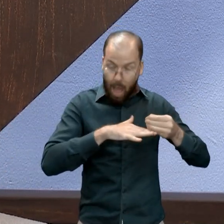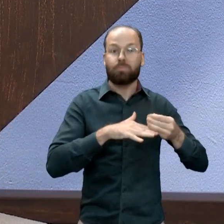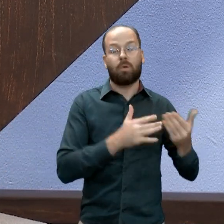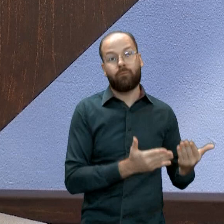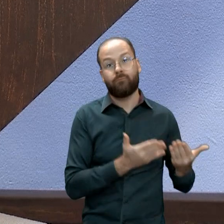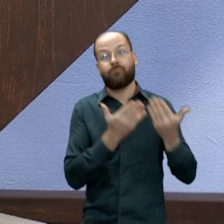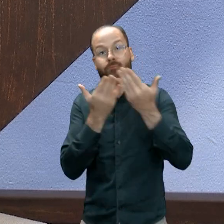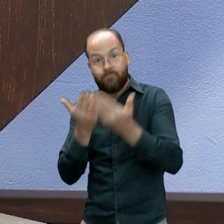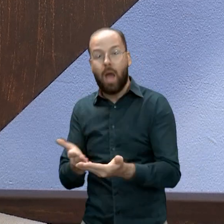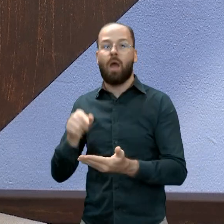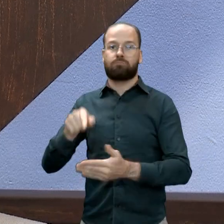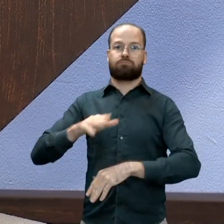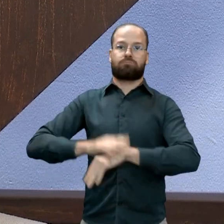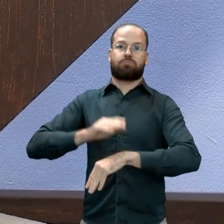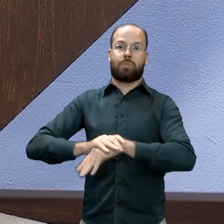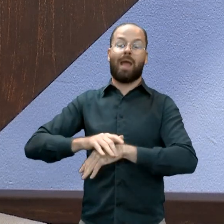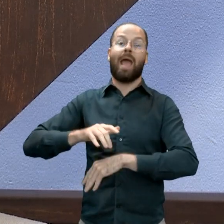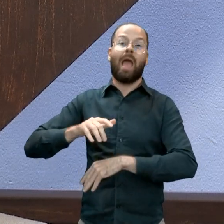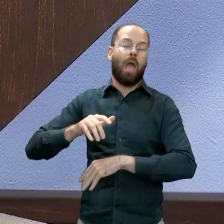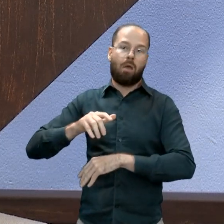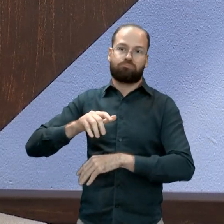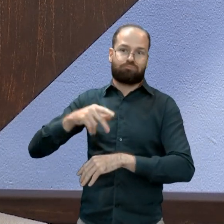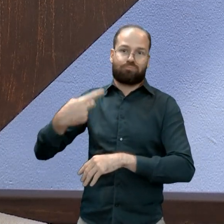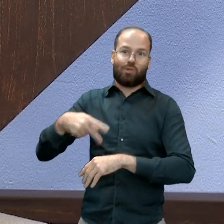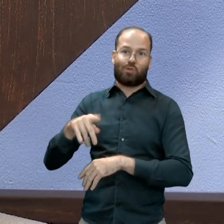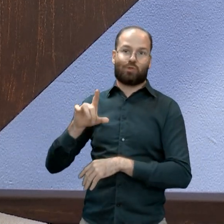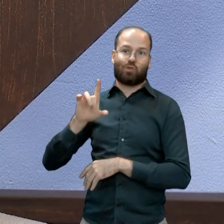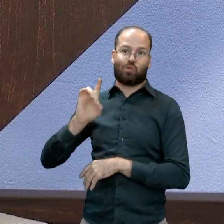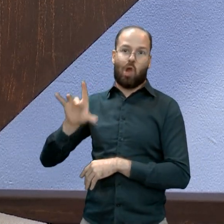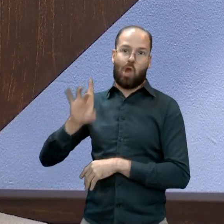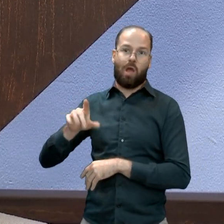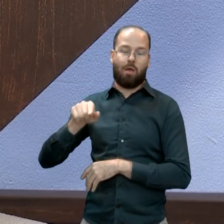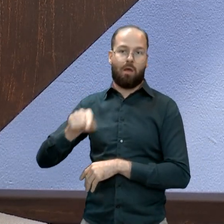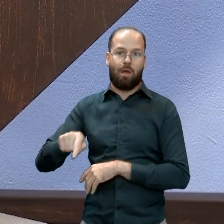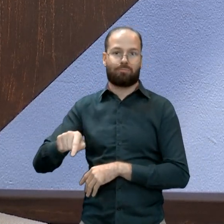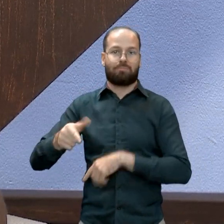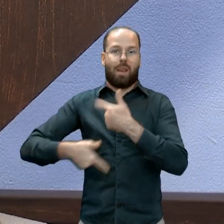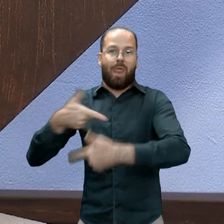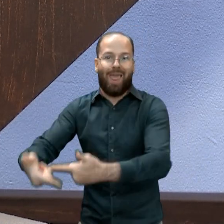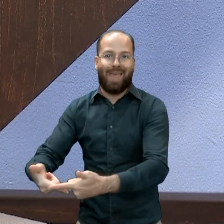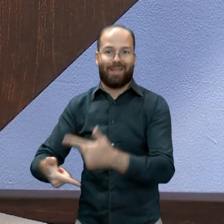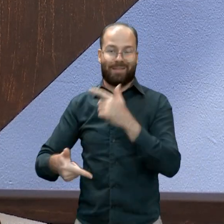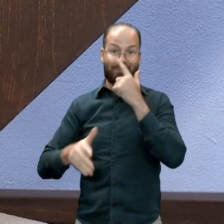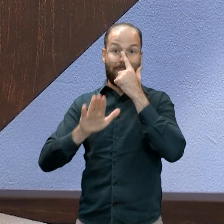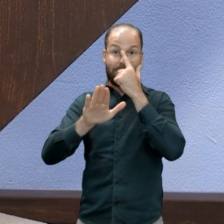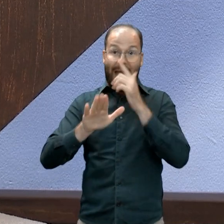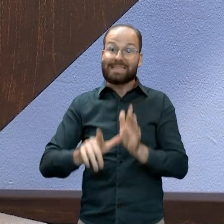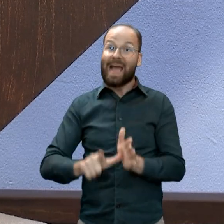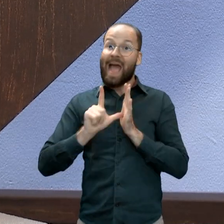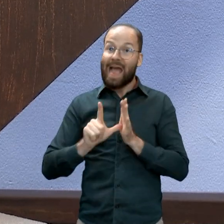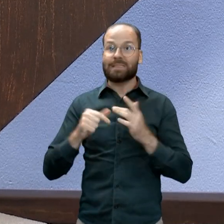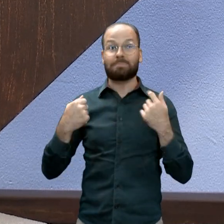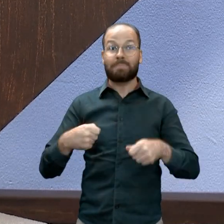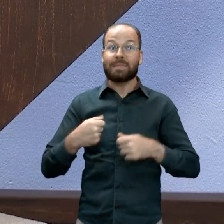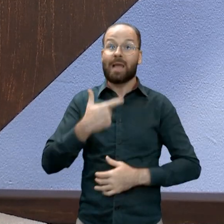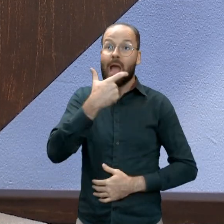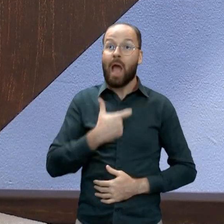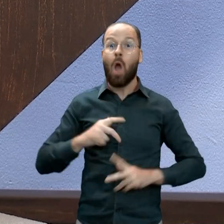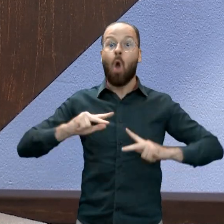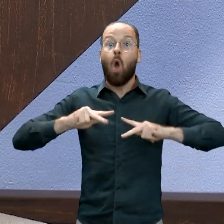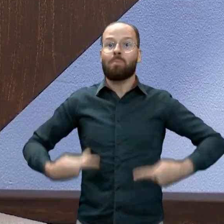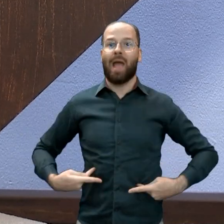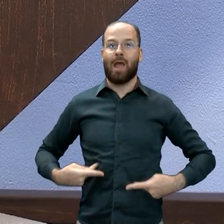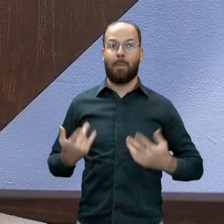faz essa leitura automática. Mas anteriormente precisou do ser humano, de alguém fazendo aquela